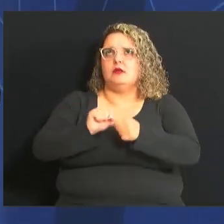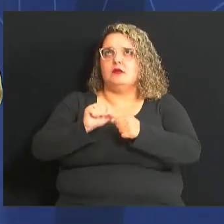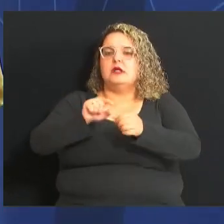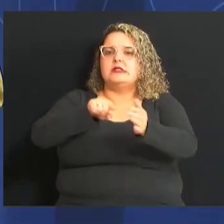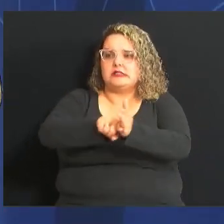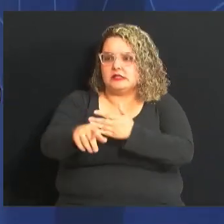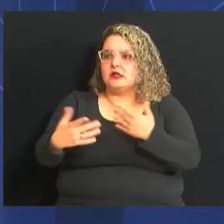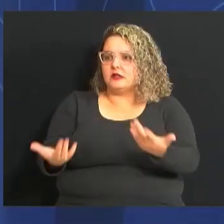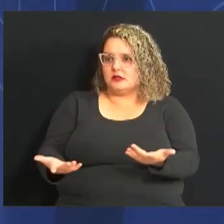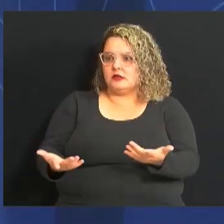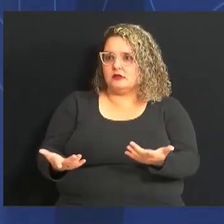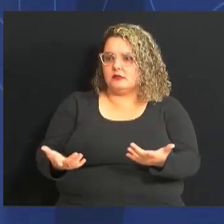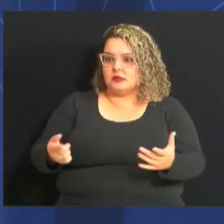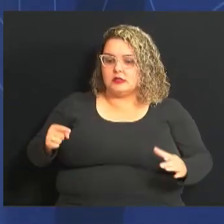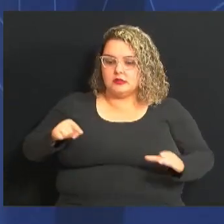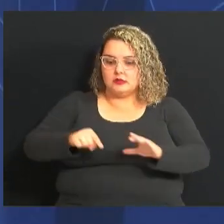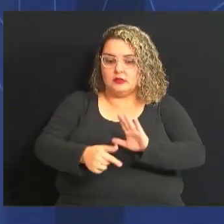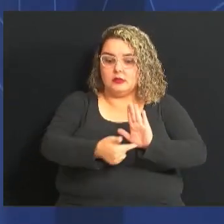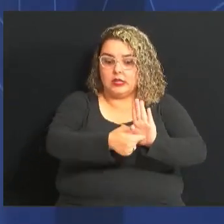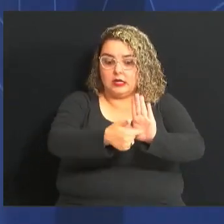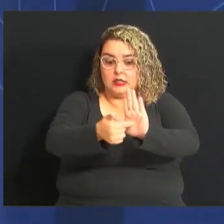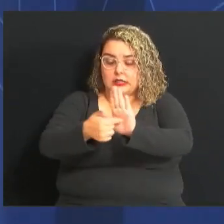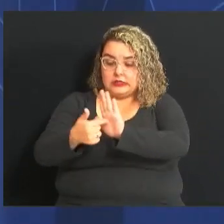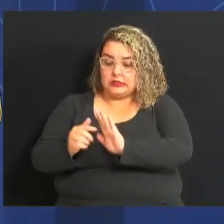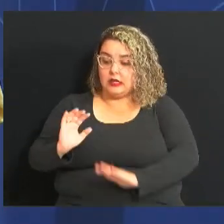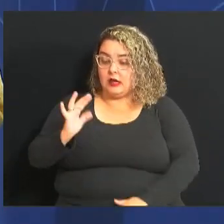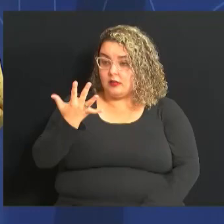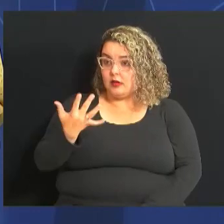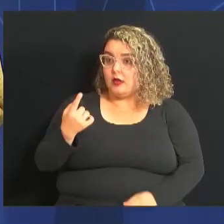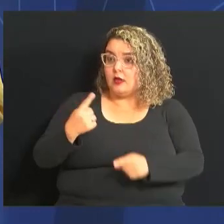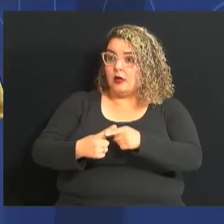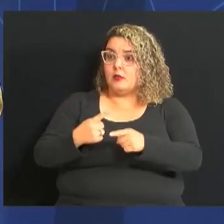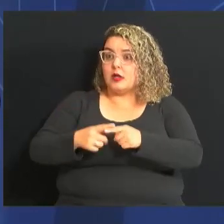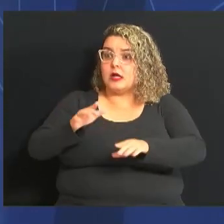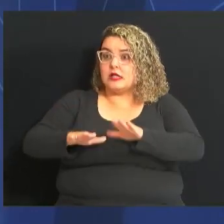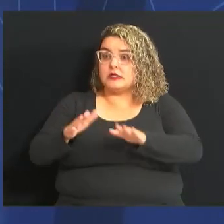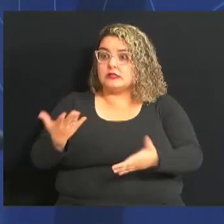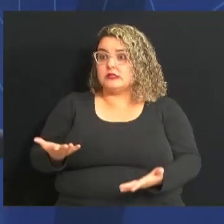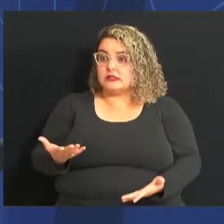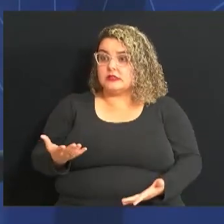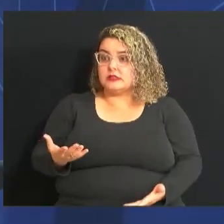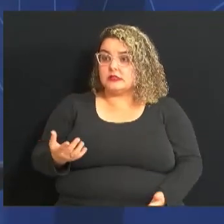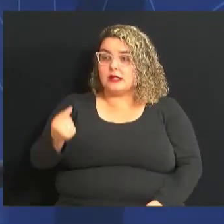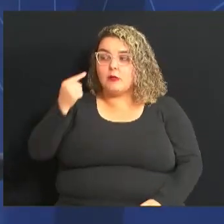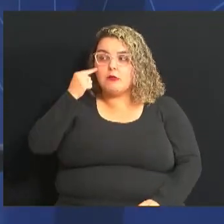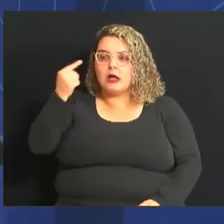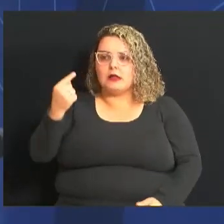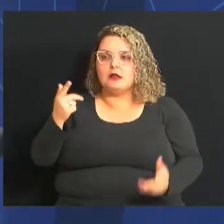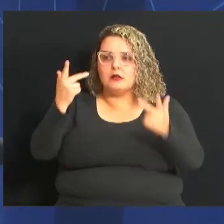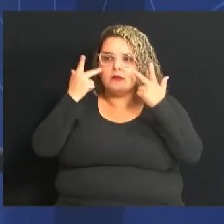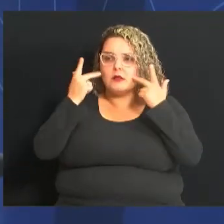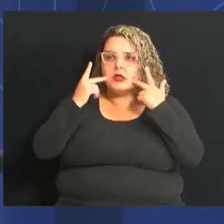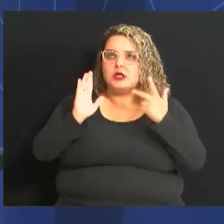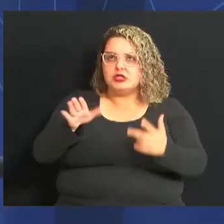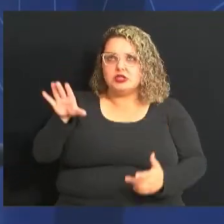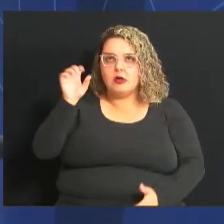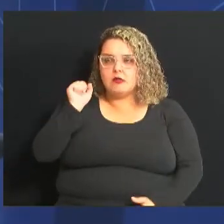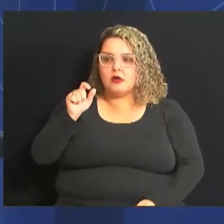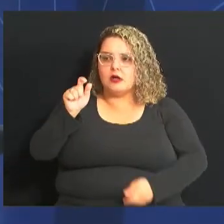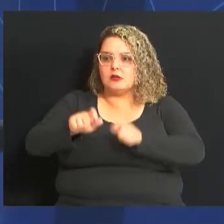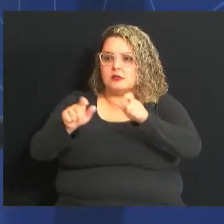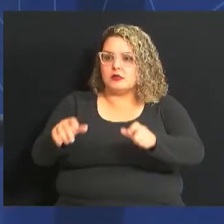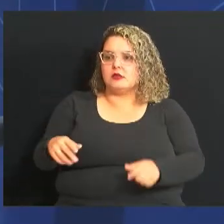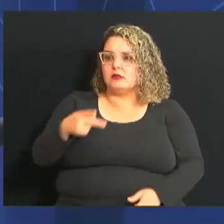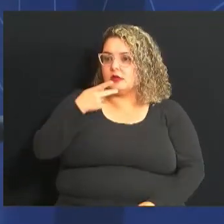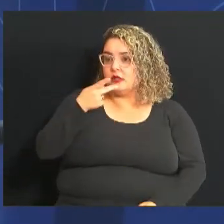essa intensa exposição que está acontecendo, porque acho que às vezes é até um senso comum, e eu já ouvi sobre isso, pessoas falando assim,